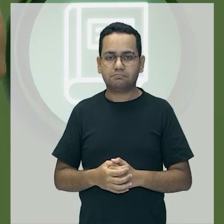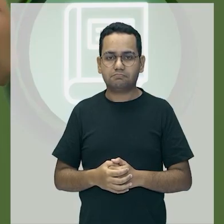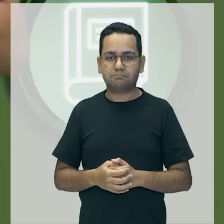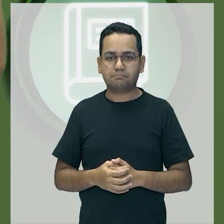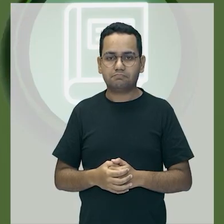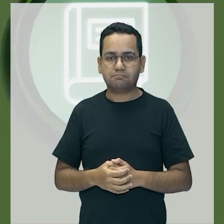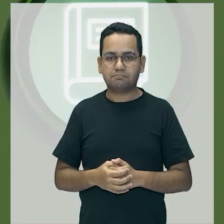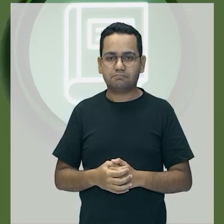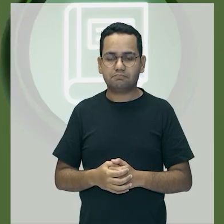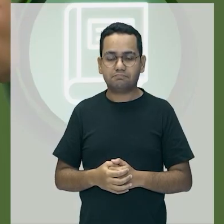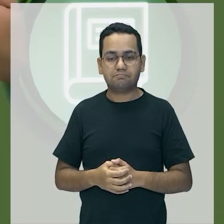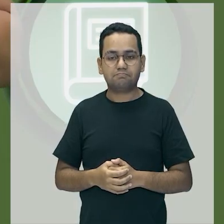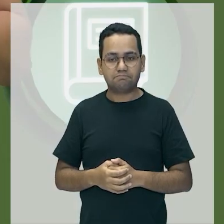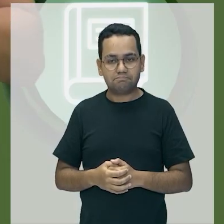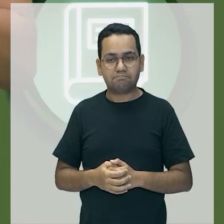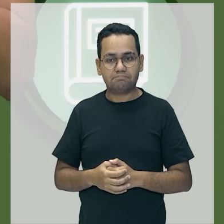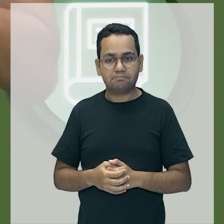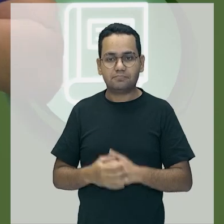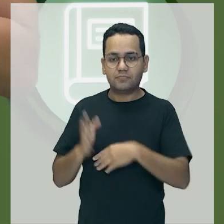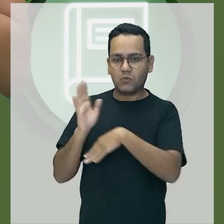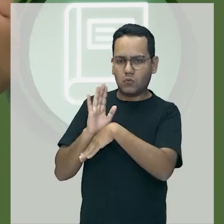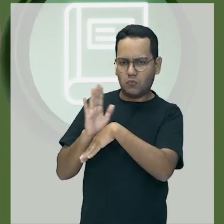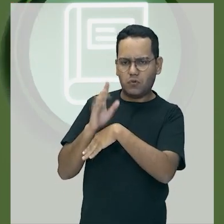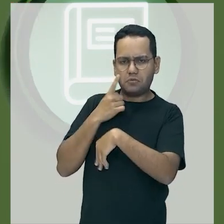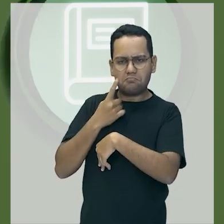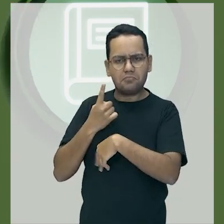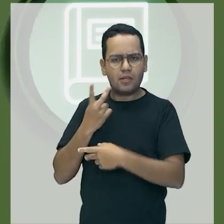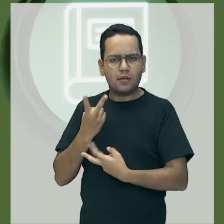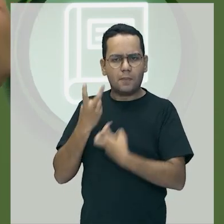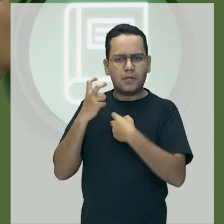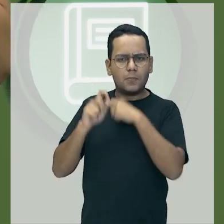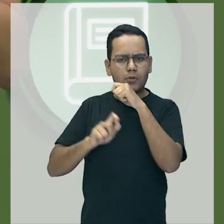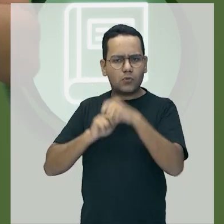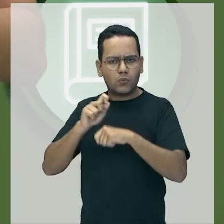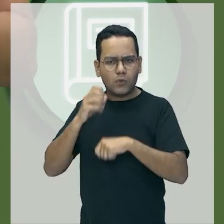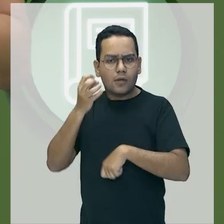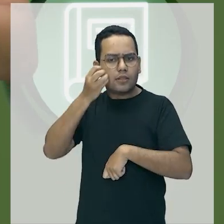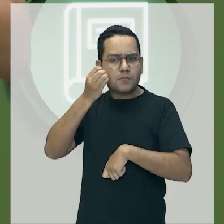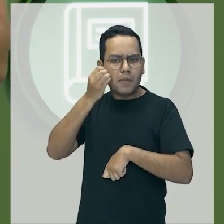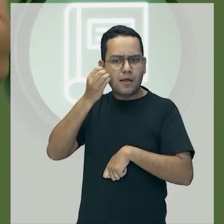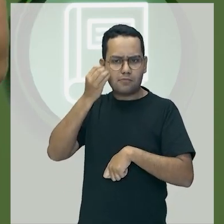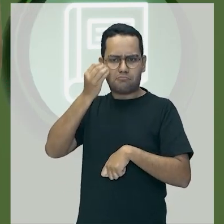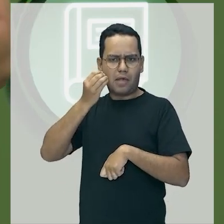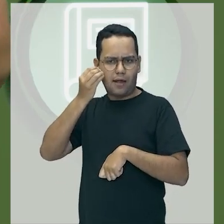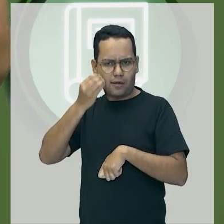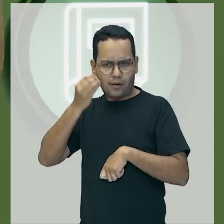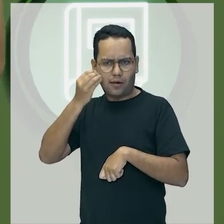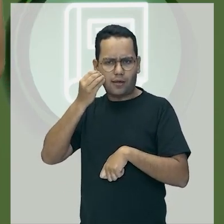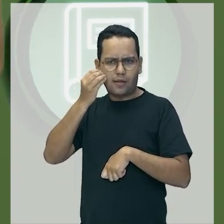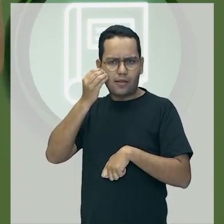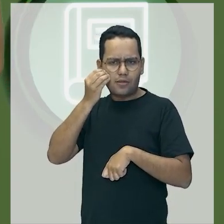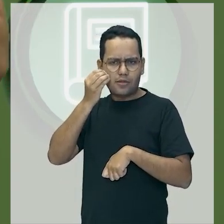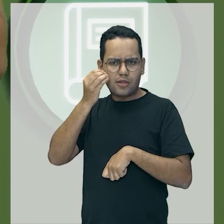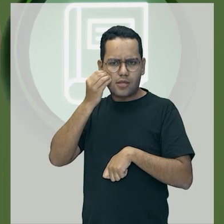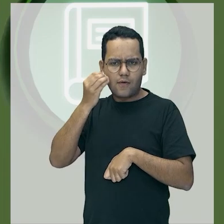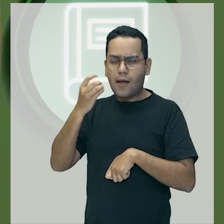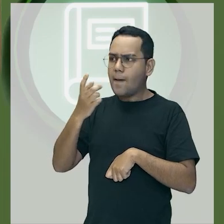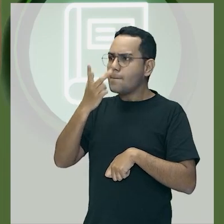Então vocês perceberam que o elétron, ele se comportou como onda. E isso nos